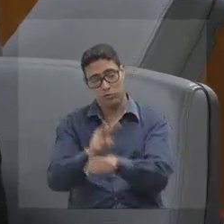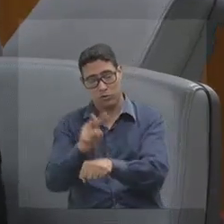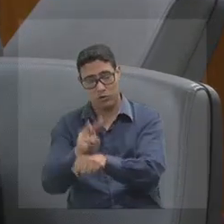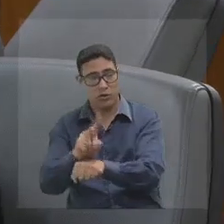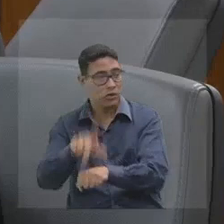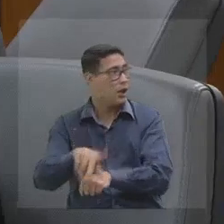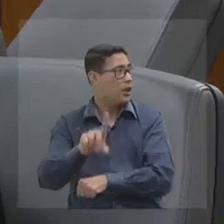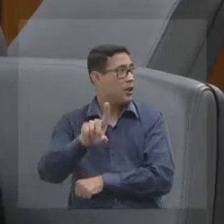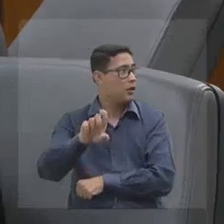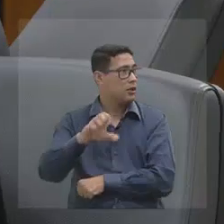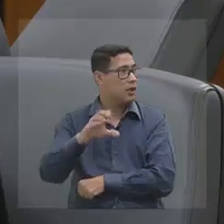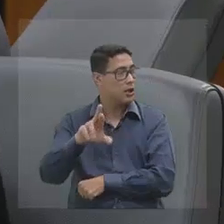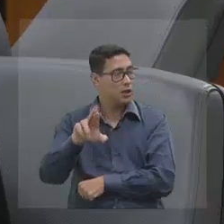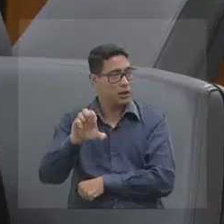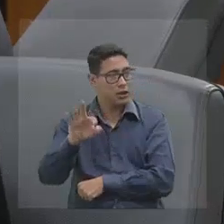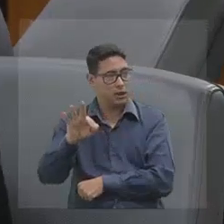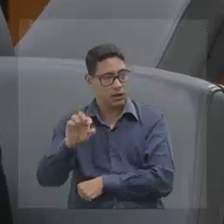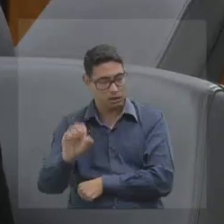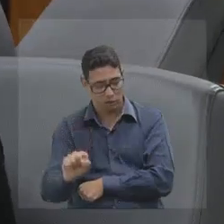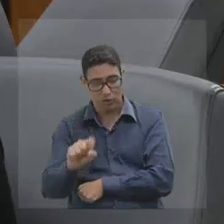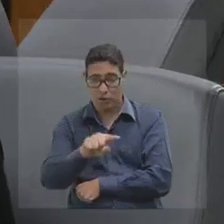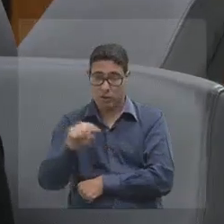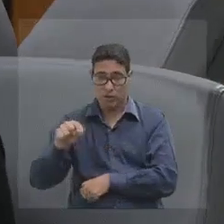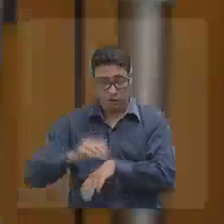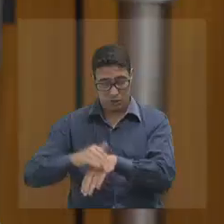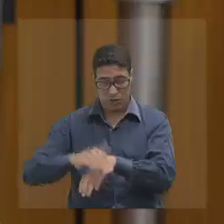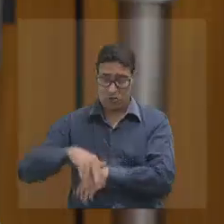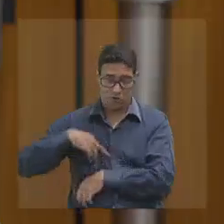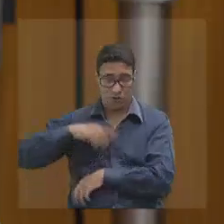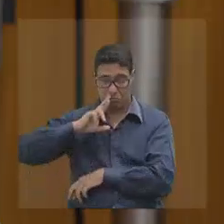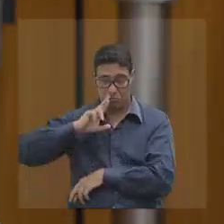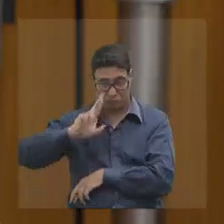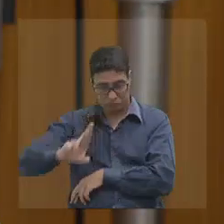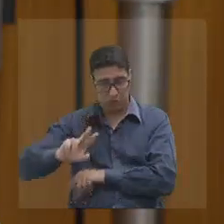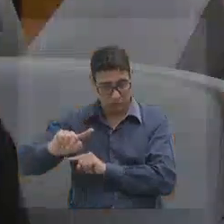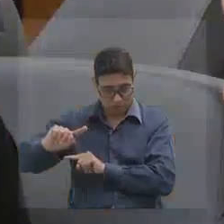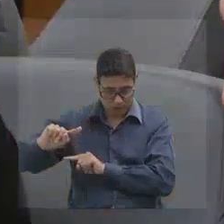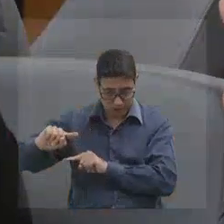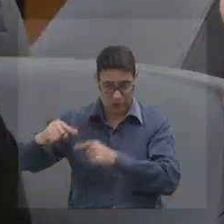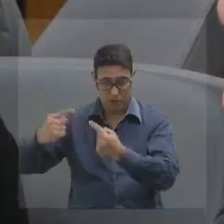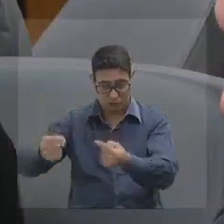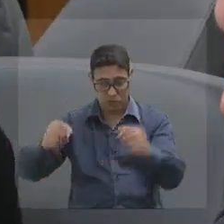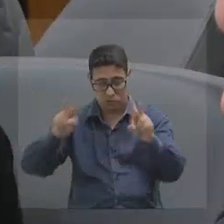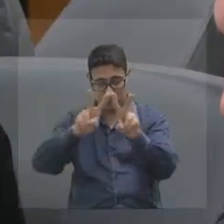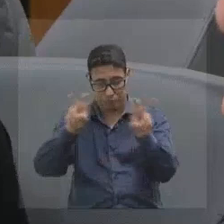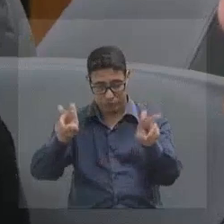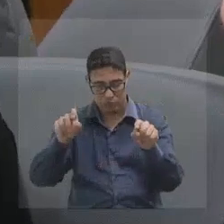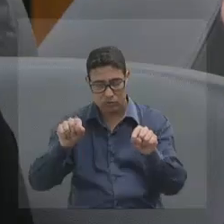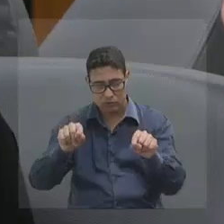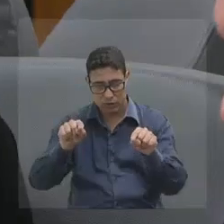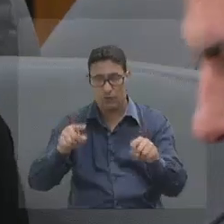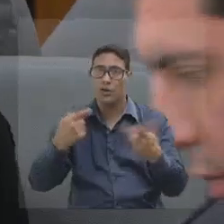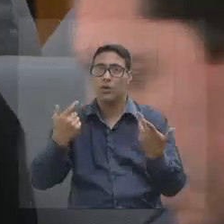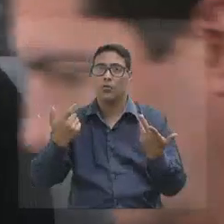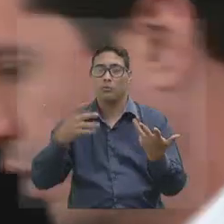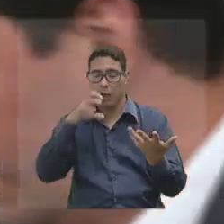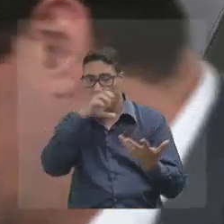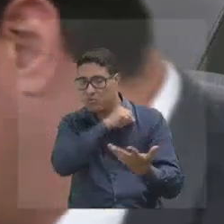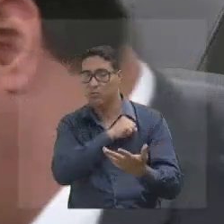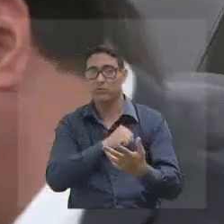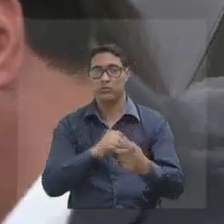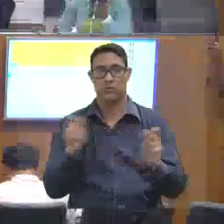decreto então a gente te dará a resposta dos dois temas aí com a maior brevidade possível